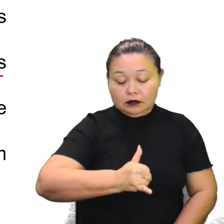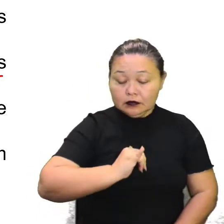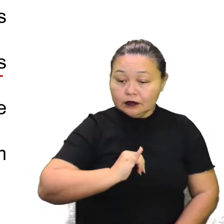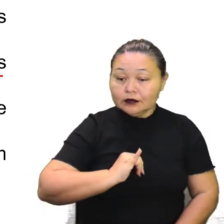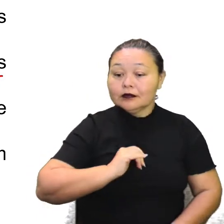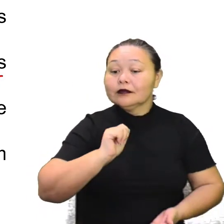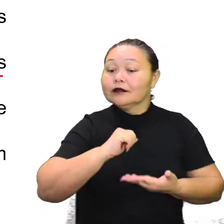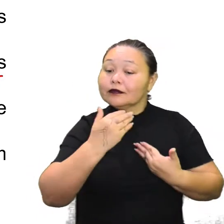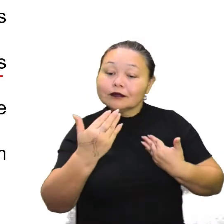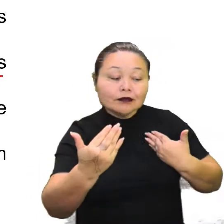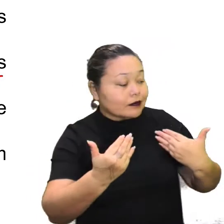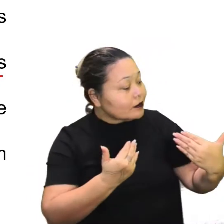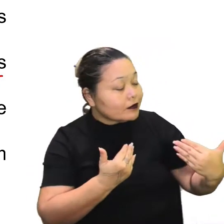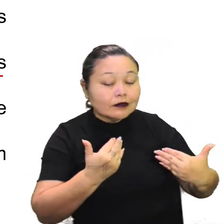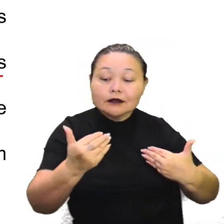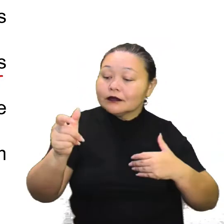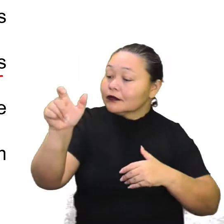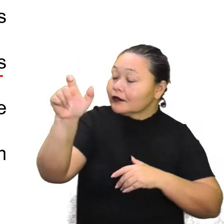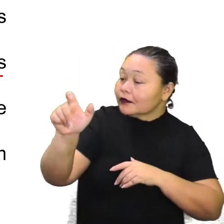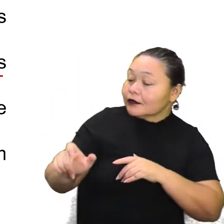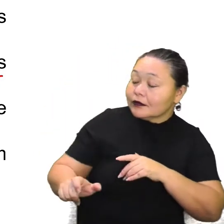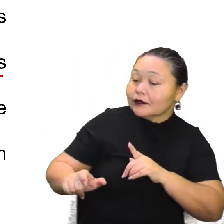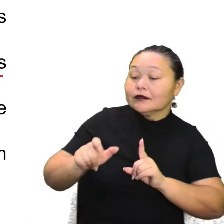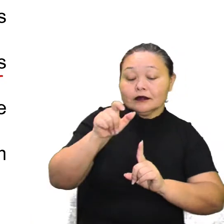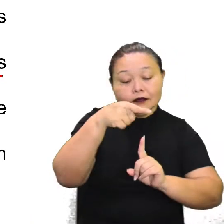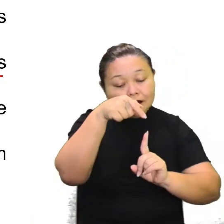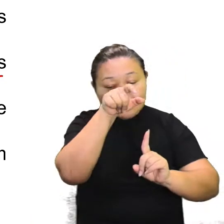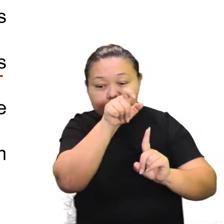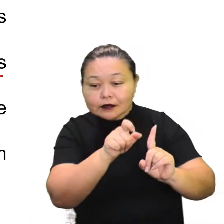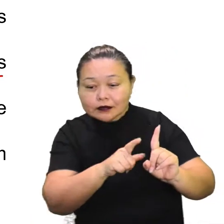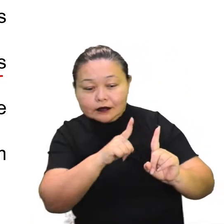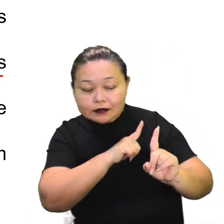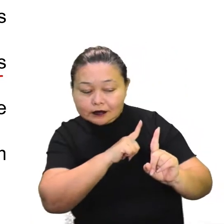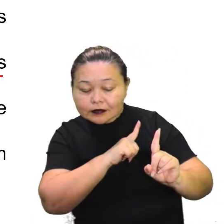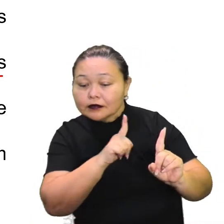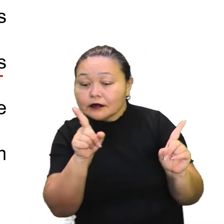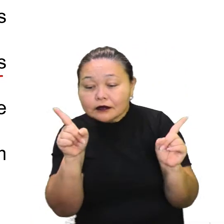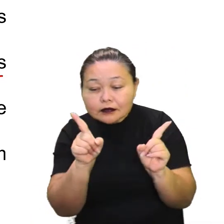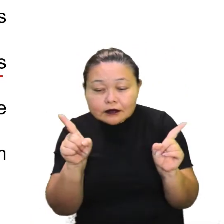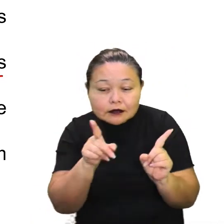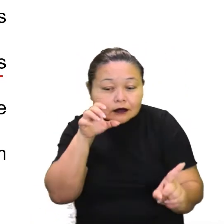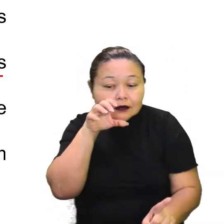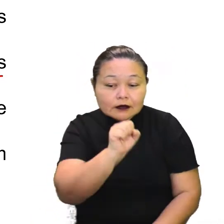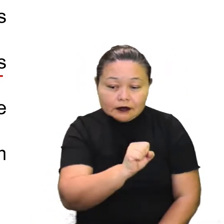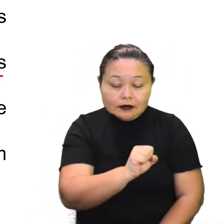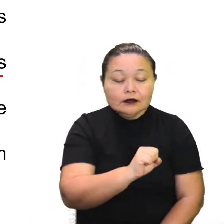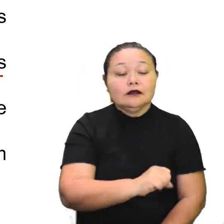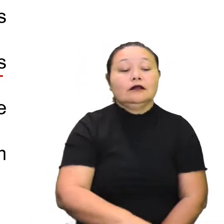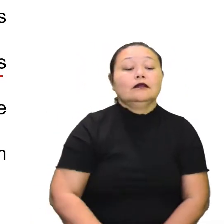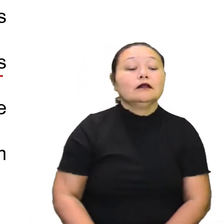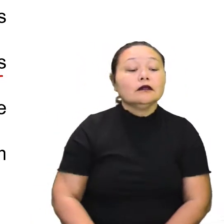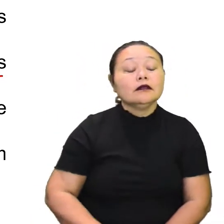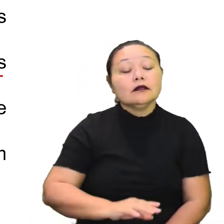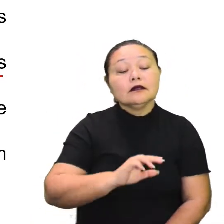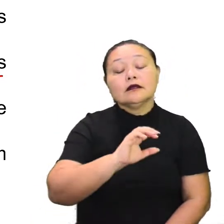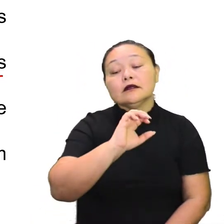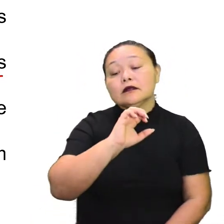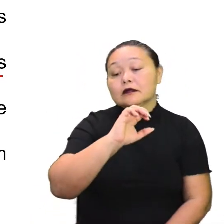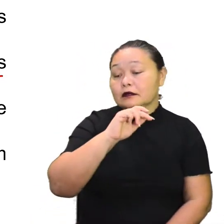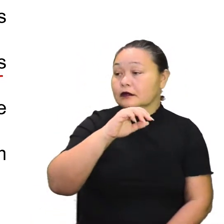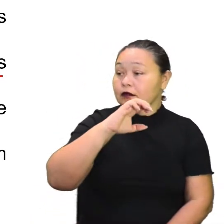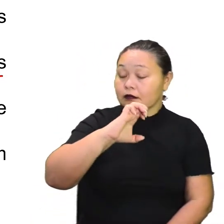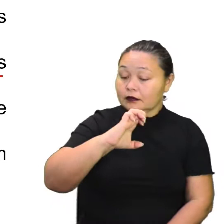em prosa, composta por personagens e bastante breve, rapidinho, uma história rápida. E